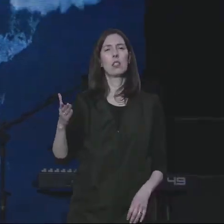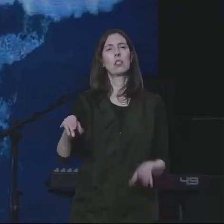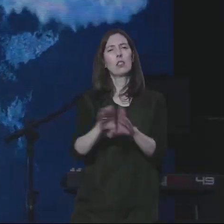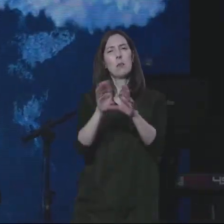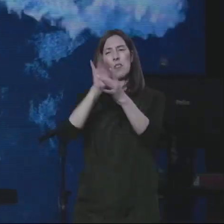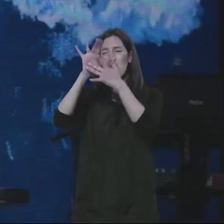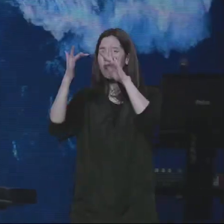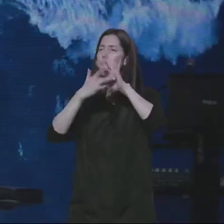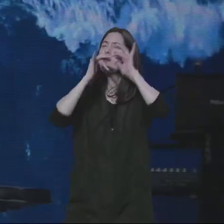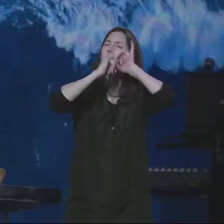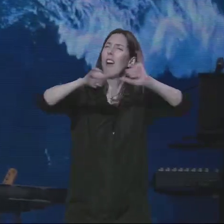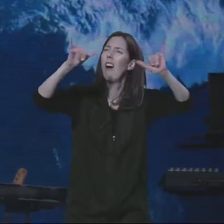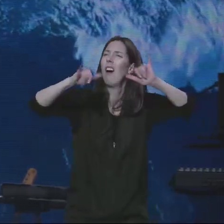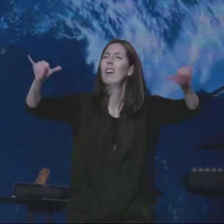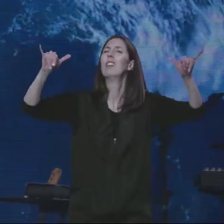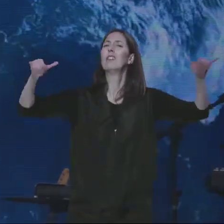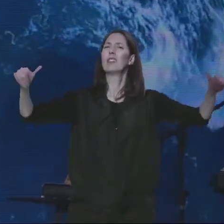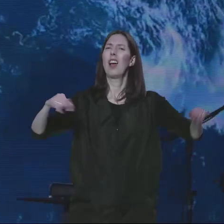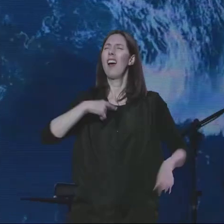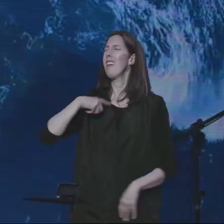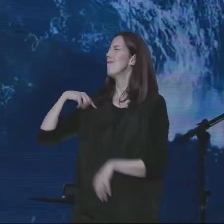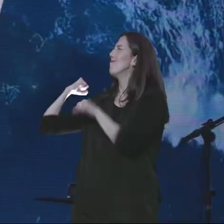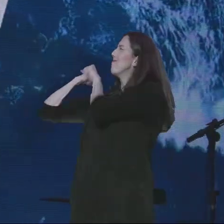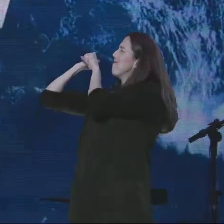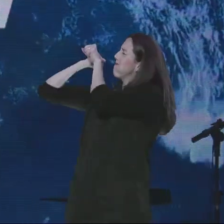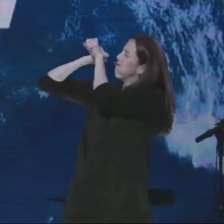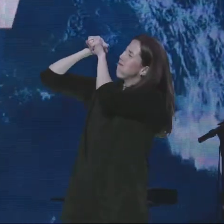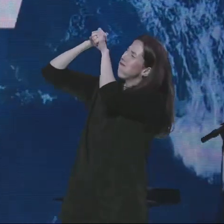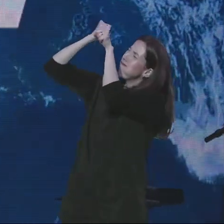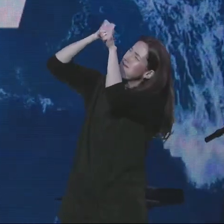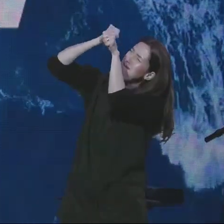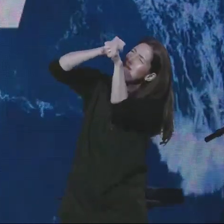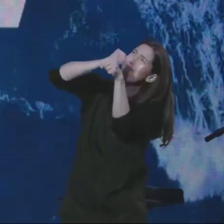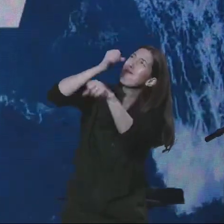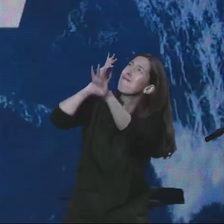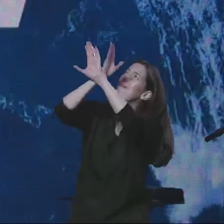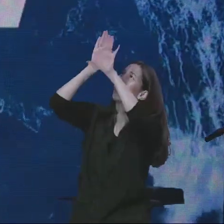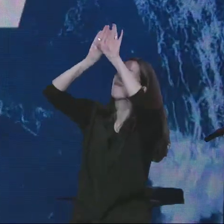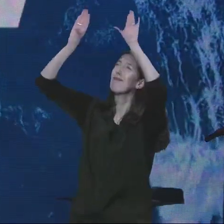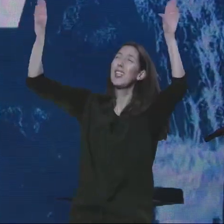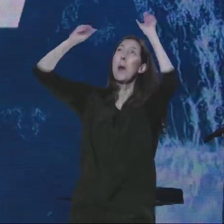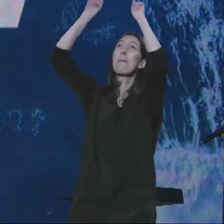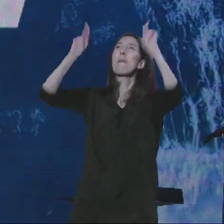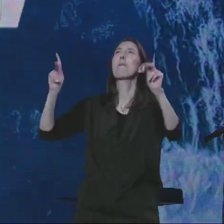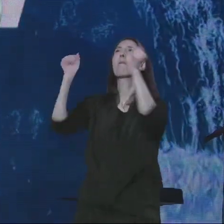e milhões e milhões de anos na eternidade em paz com Deus.